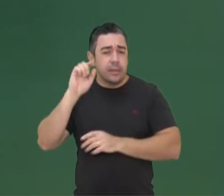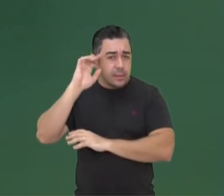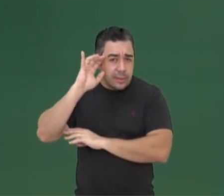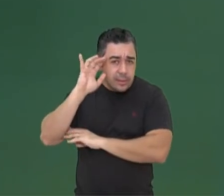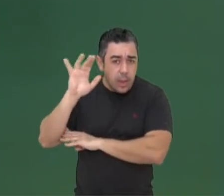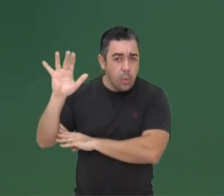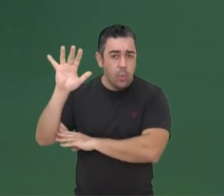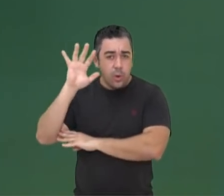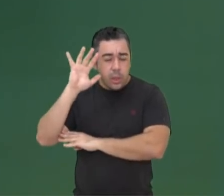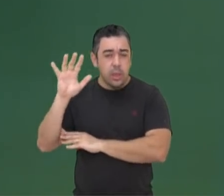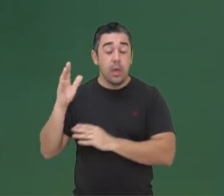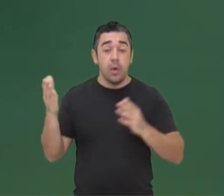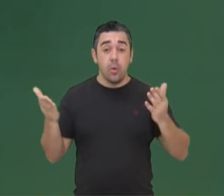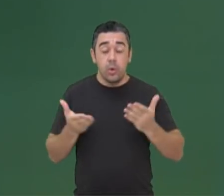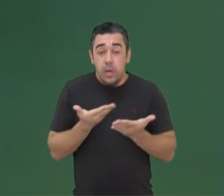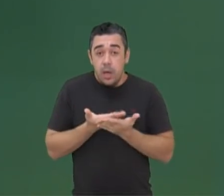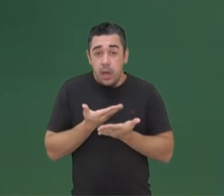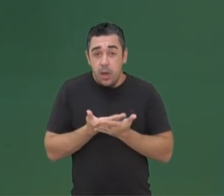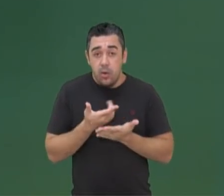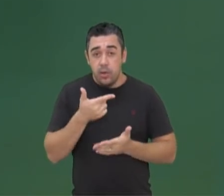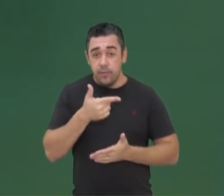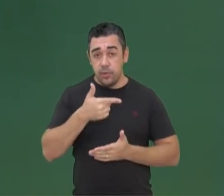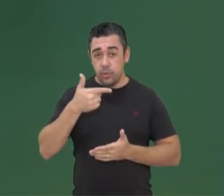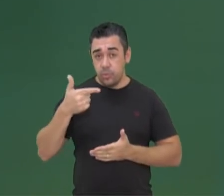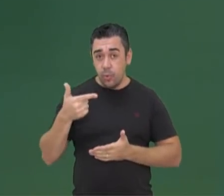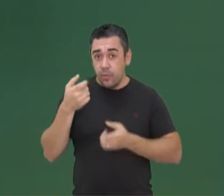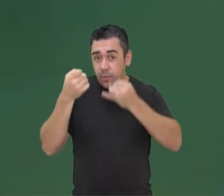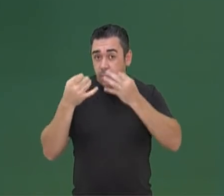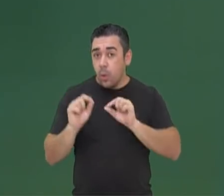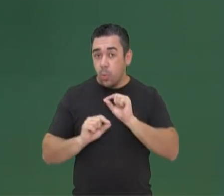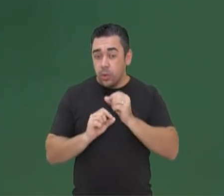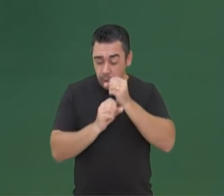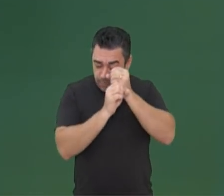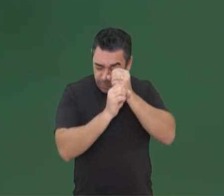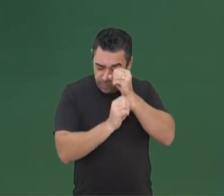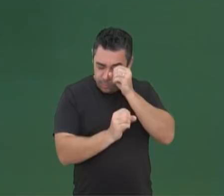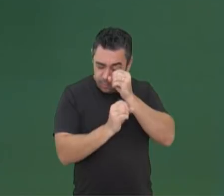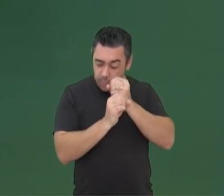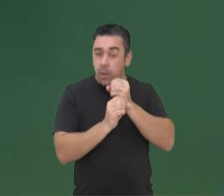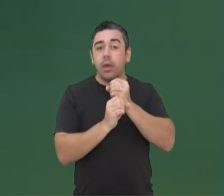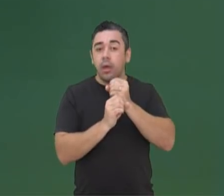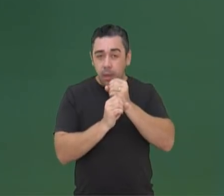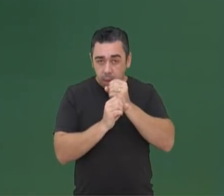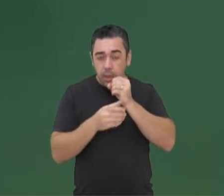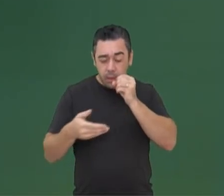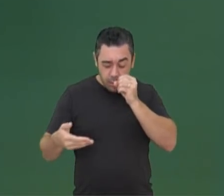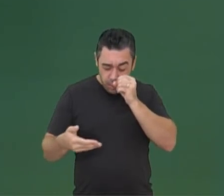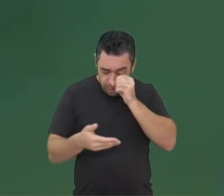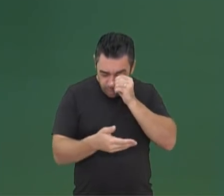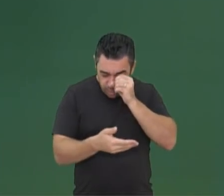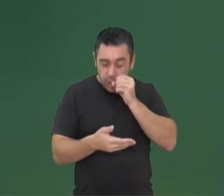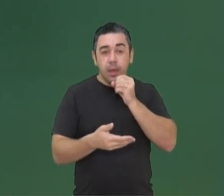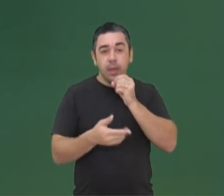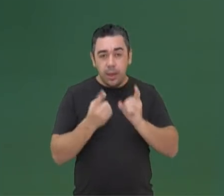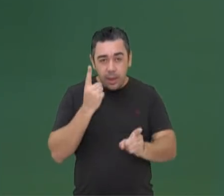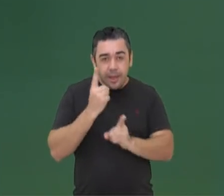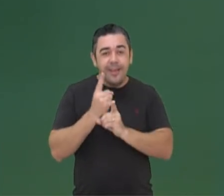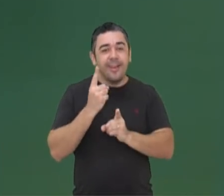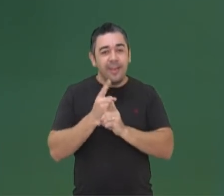hoje, nessa aula 22, nós vamos falar do microscópio. Então não vai ser diferente, é uma sequência de